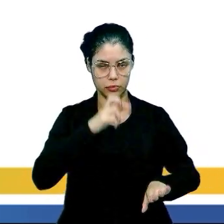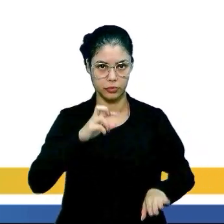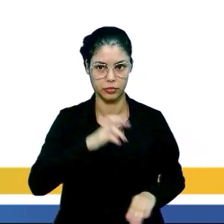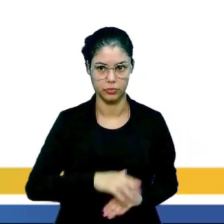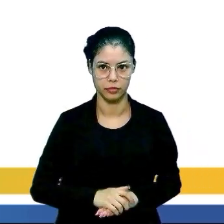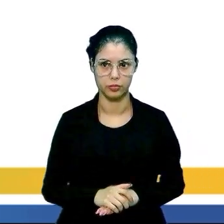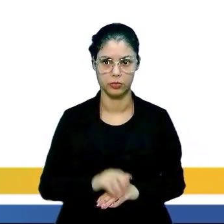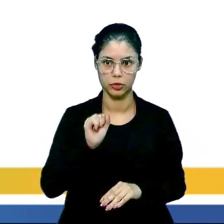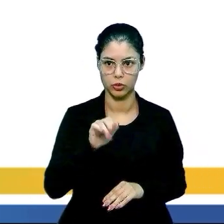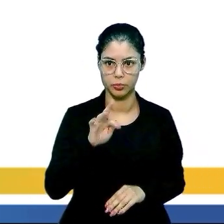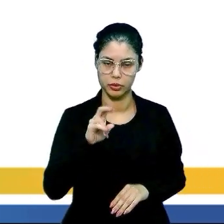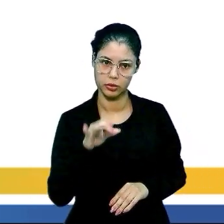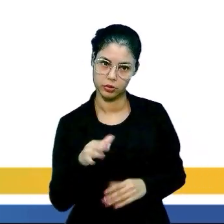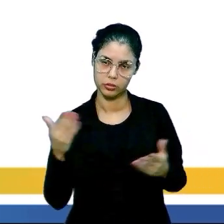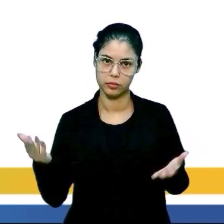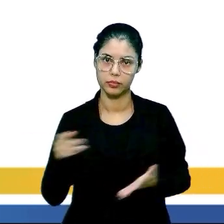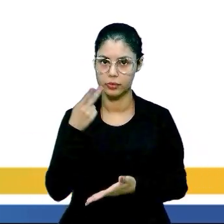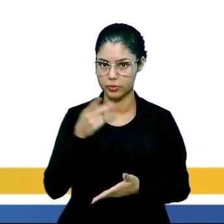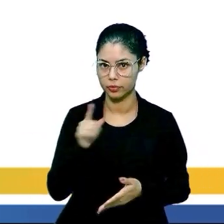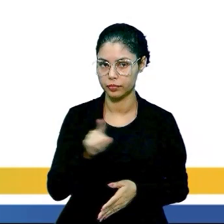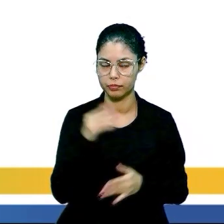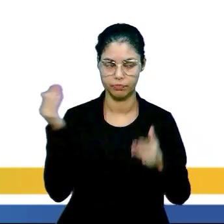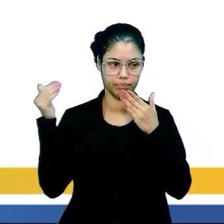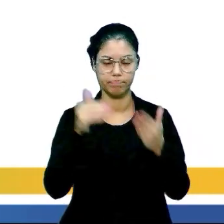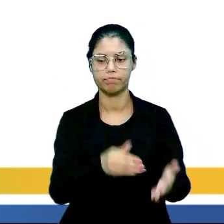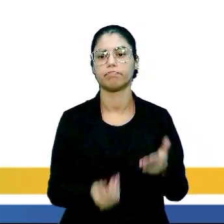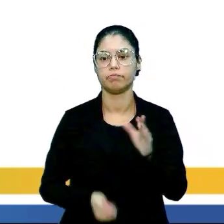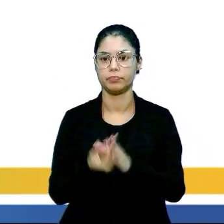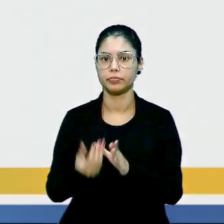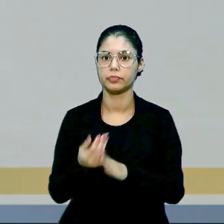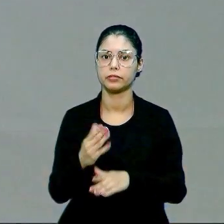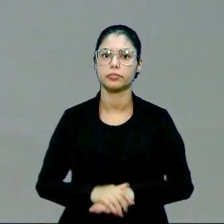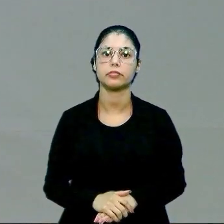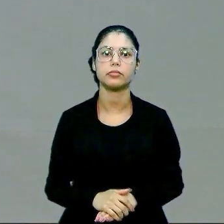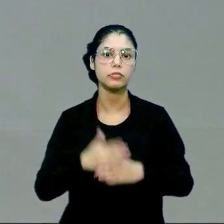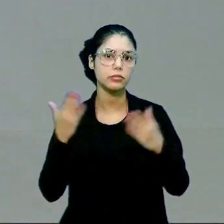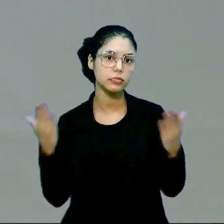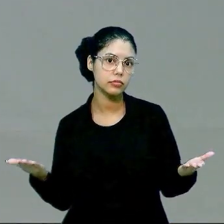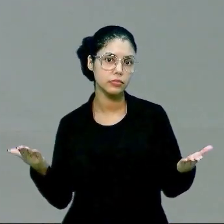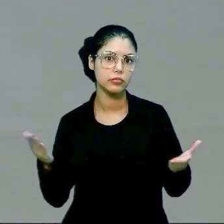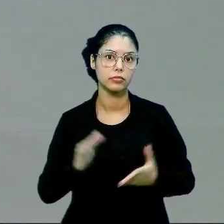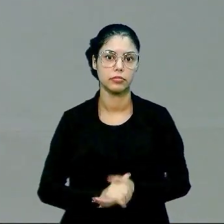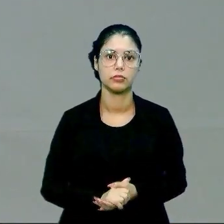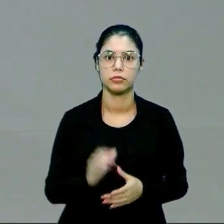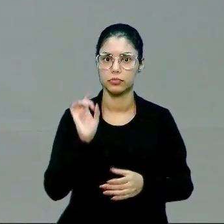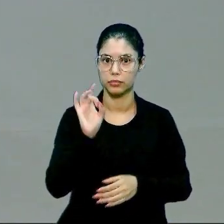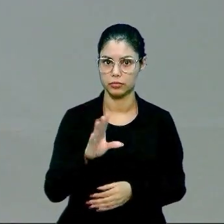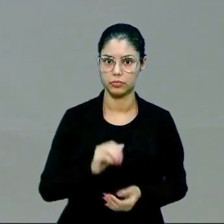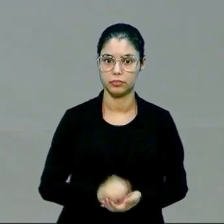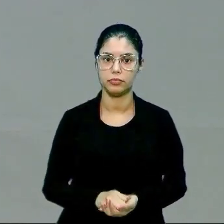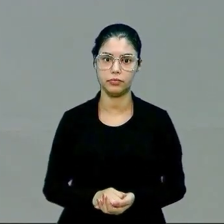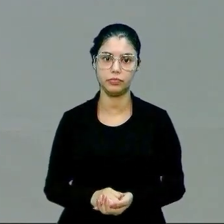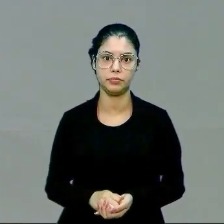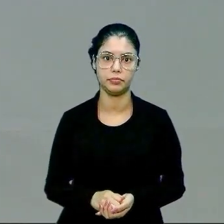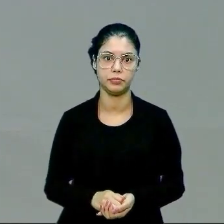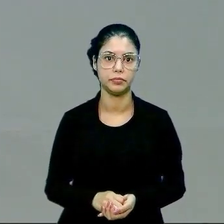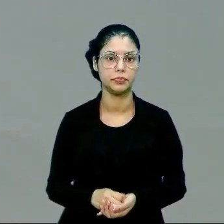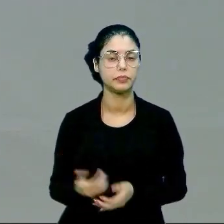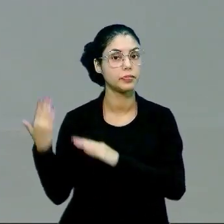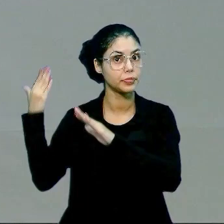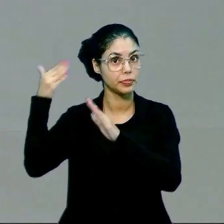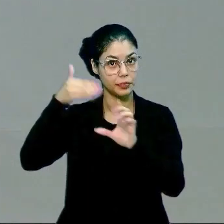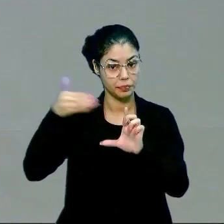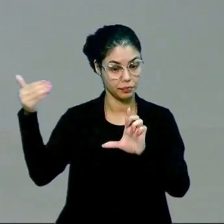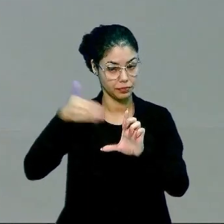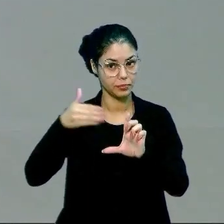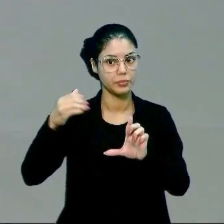e superstições. Inclusive, esse não é o foco da produção. Então, pessoal, por hoje é só. Se você quiser